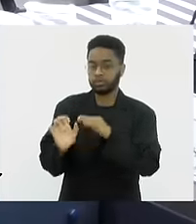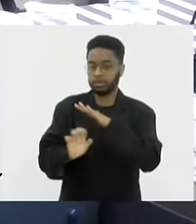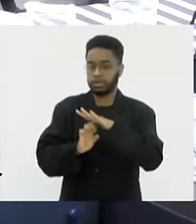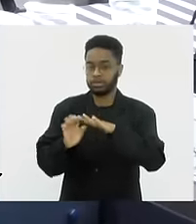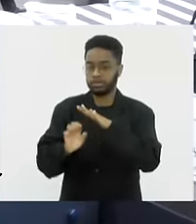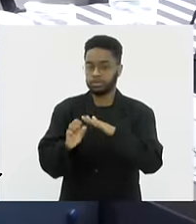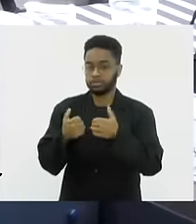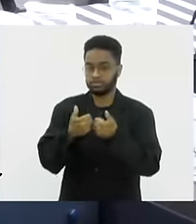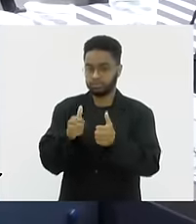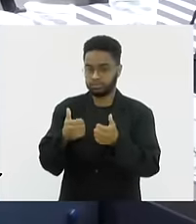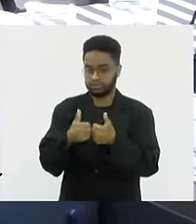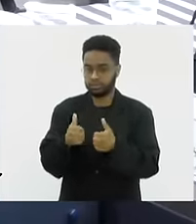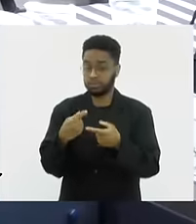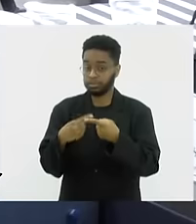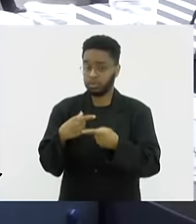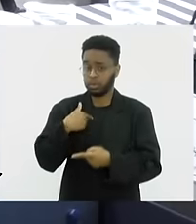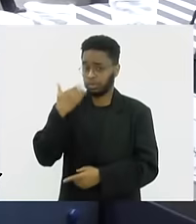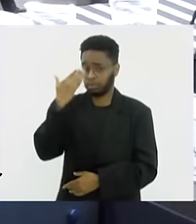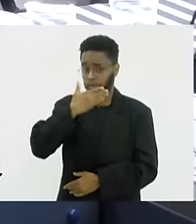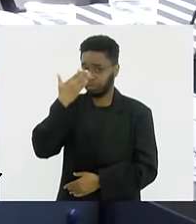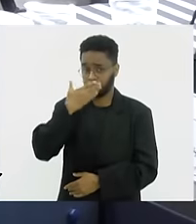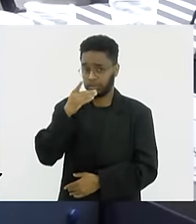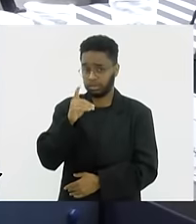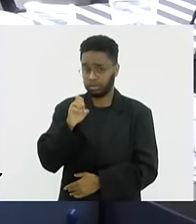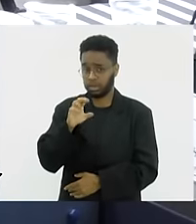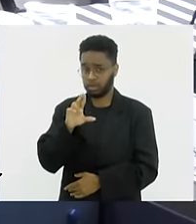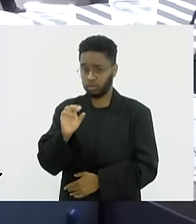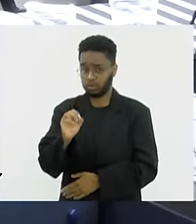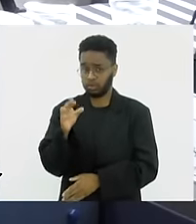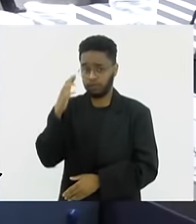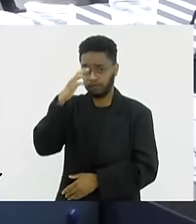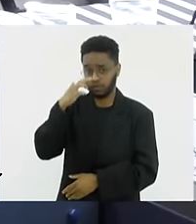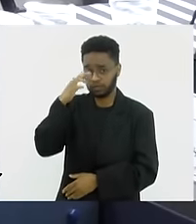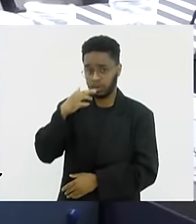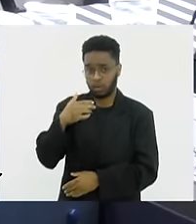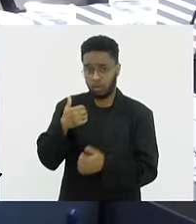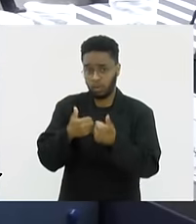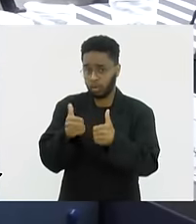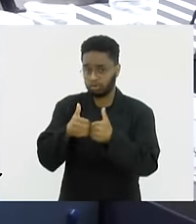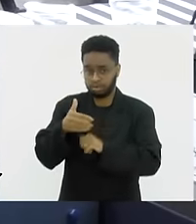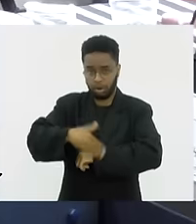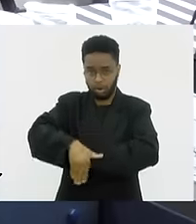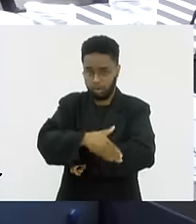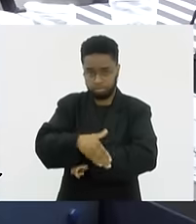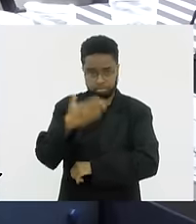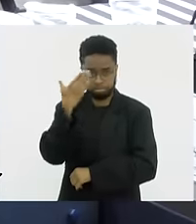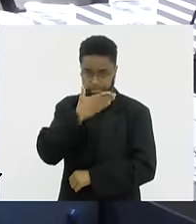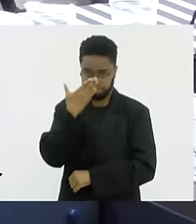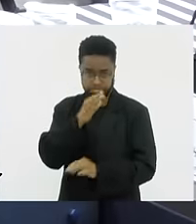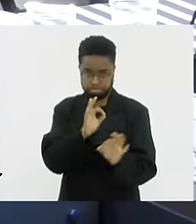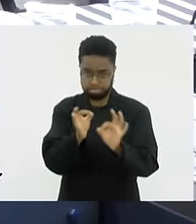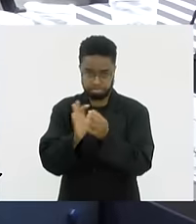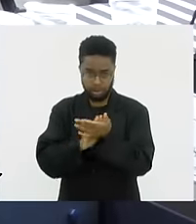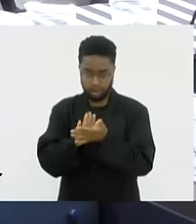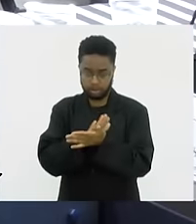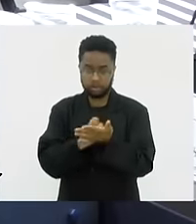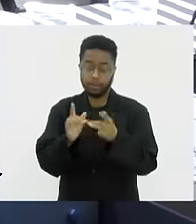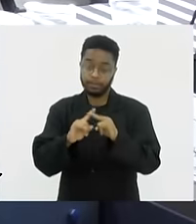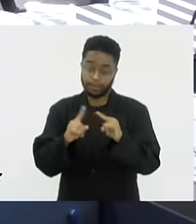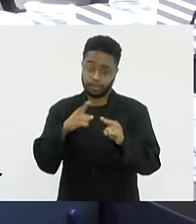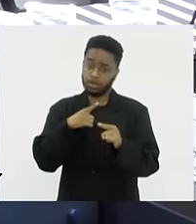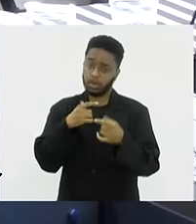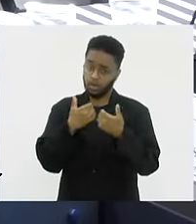Porque eu nunca vi o Detro fiscalizar ônibus na rua, nunca vi. E olha que nós temos ônibus em